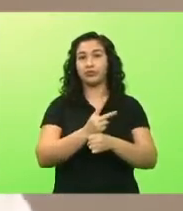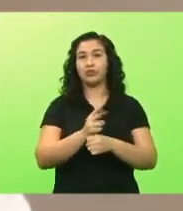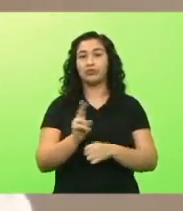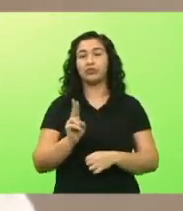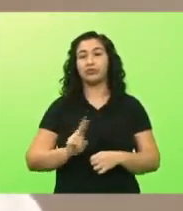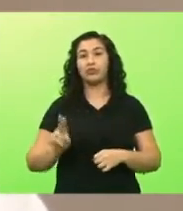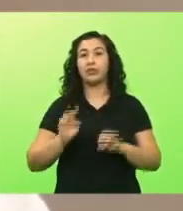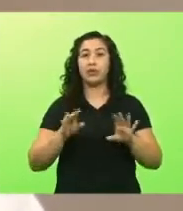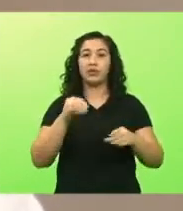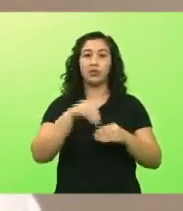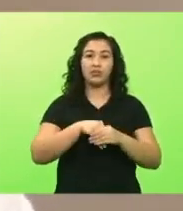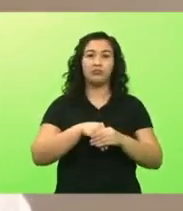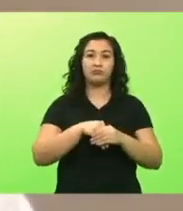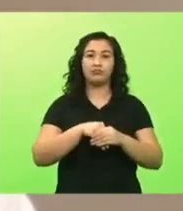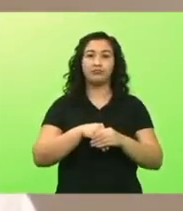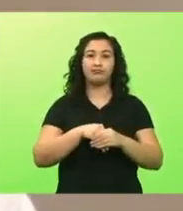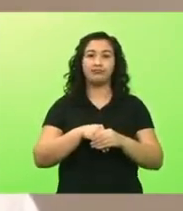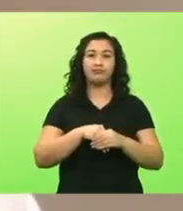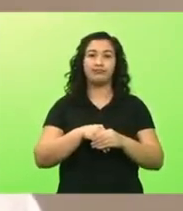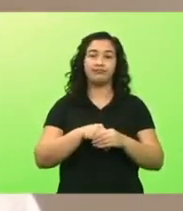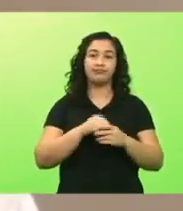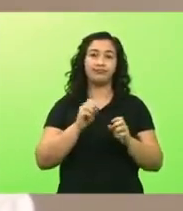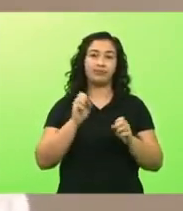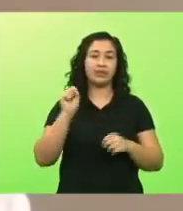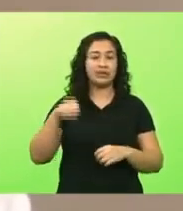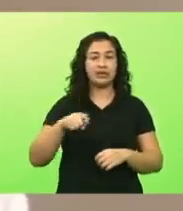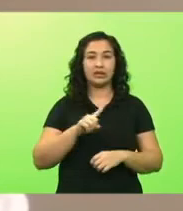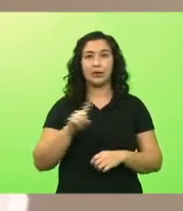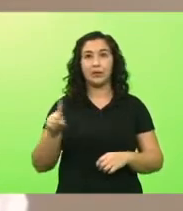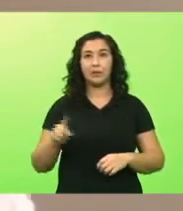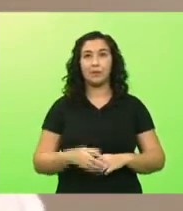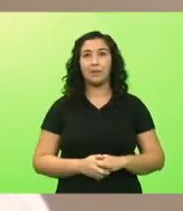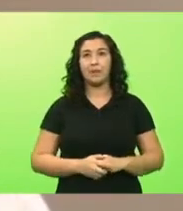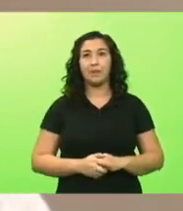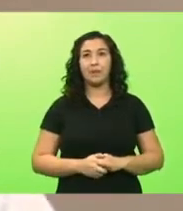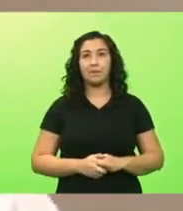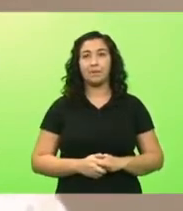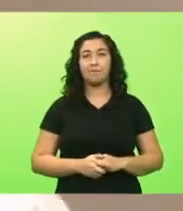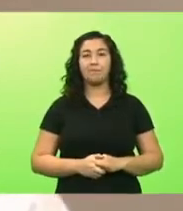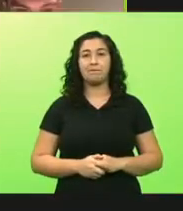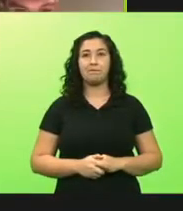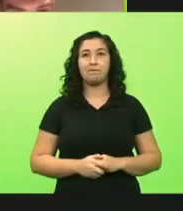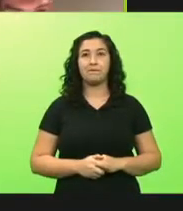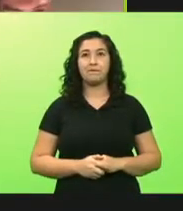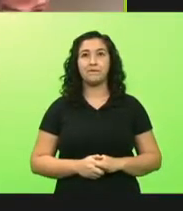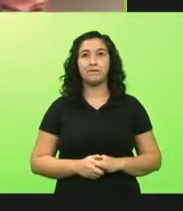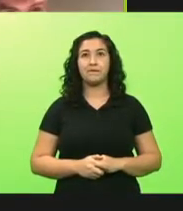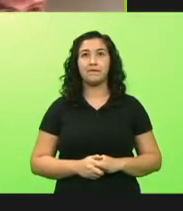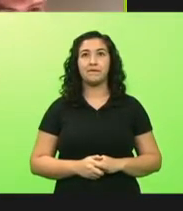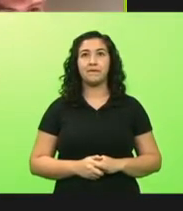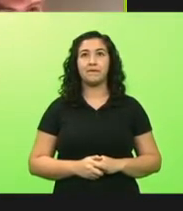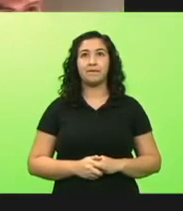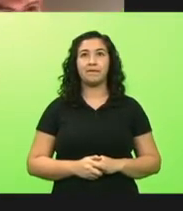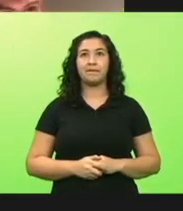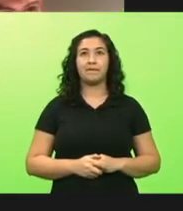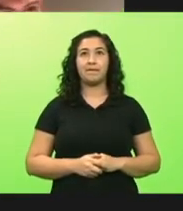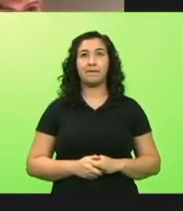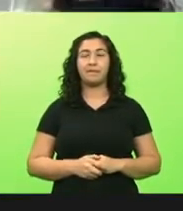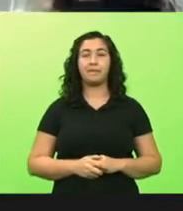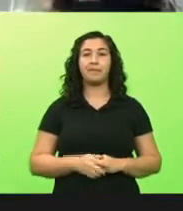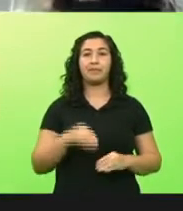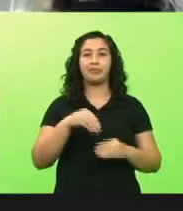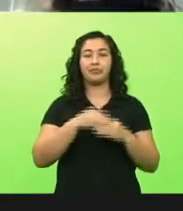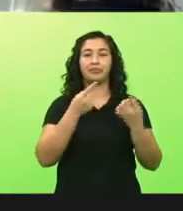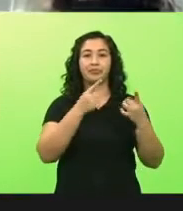votar favorável. Eu queria só deixar esse meu edito para que fique anotado o motivo do meu voto contrário. Com voto contrário, deputado